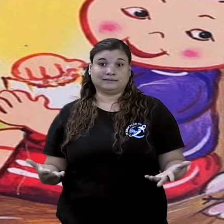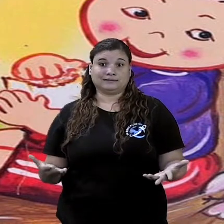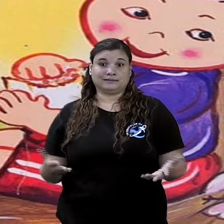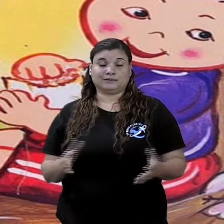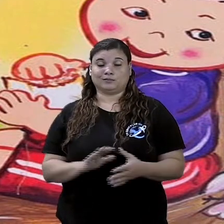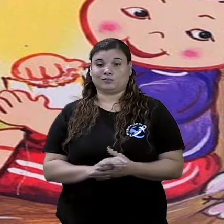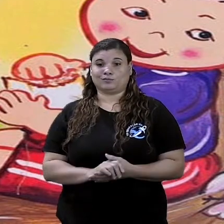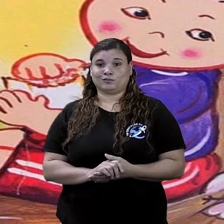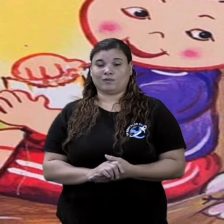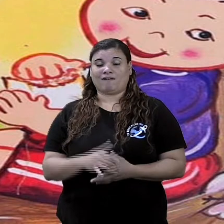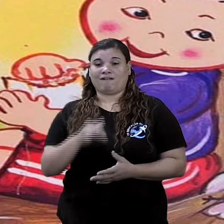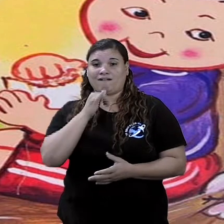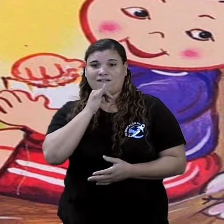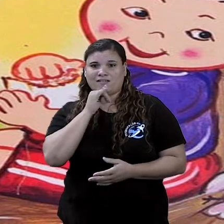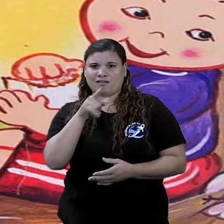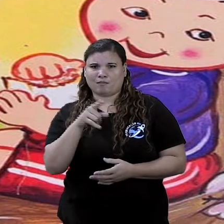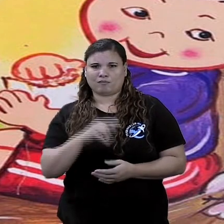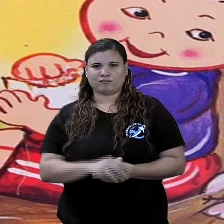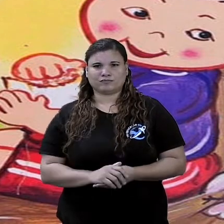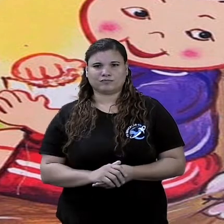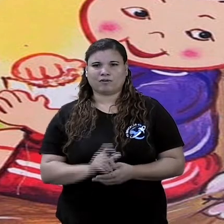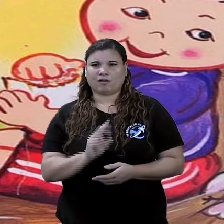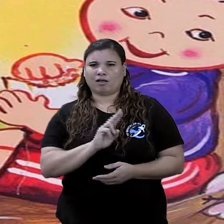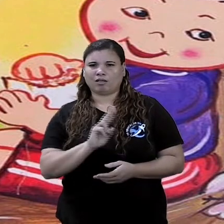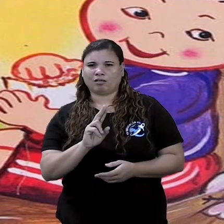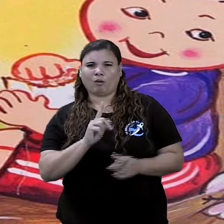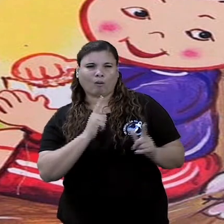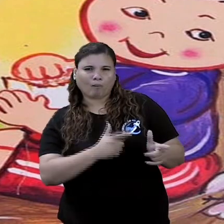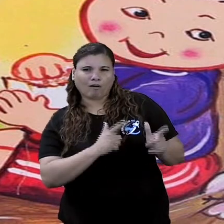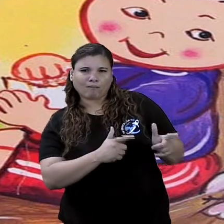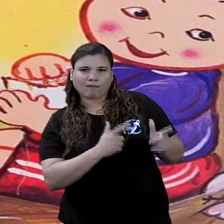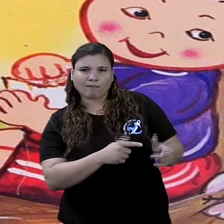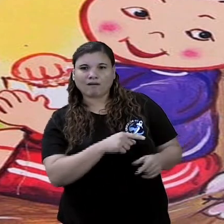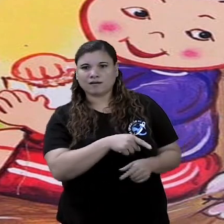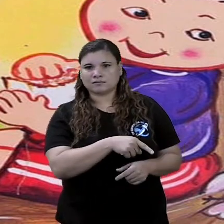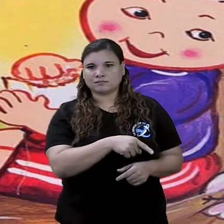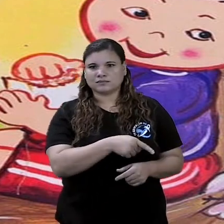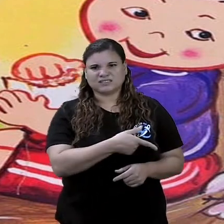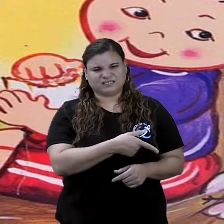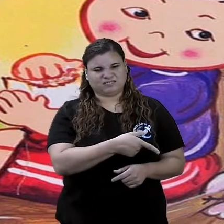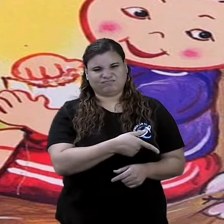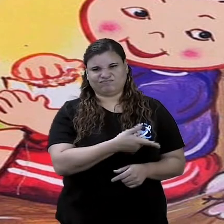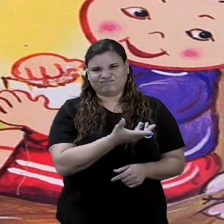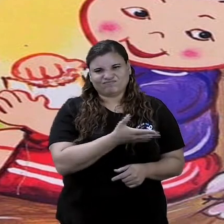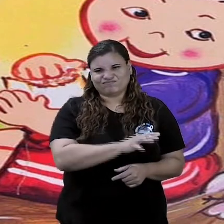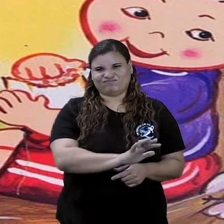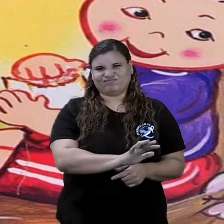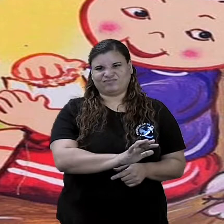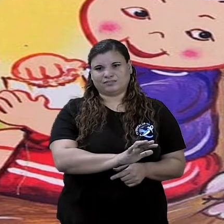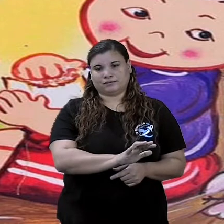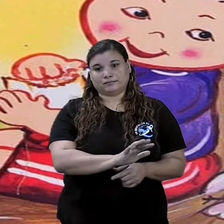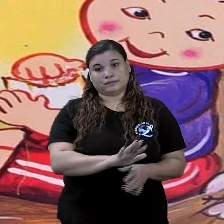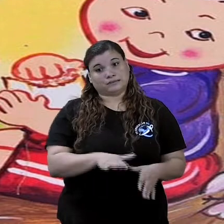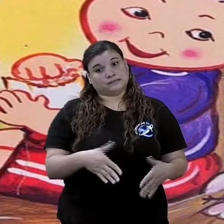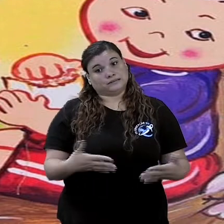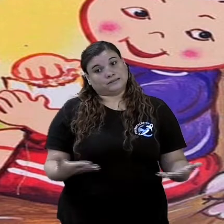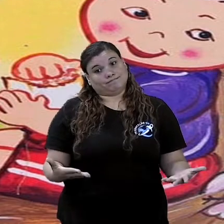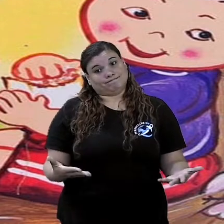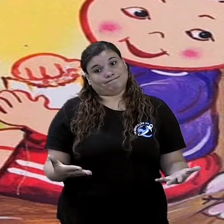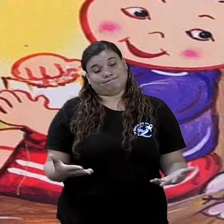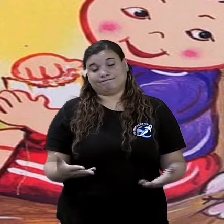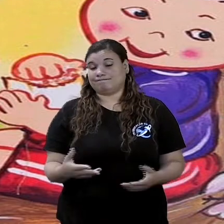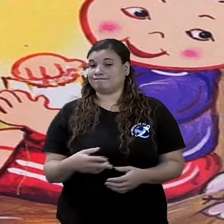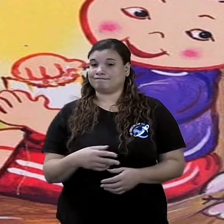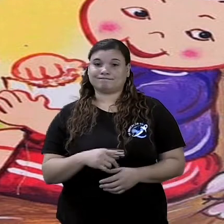e ele não gosta, aí não é brincadeira. Agora, se vocês começaram a colocar apelido um nos